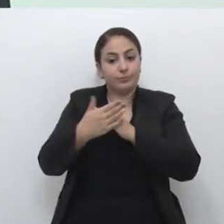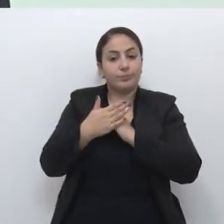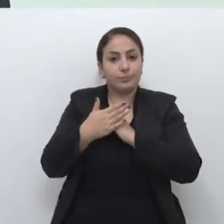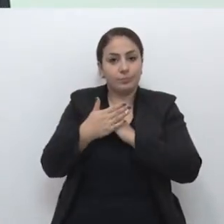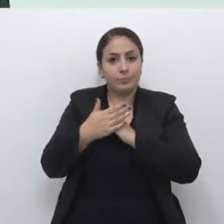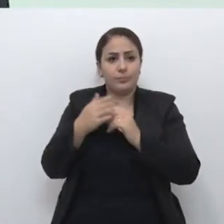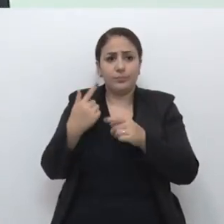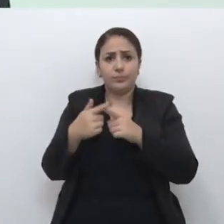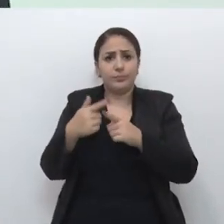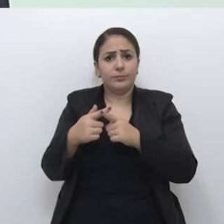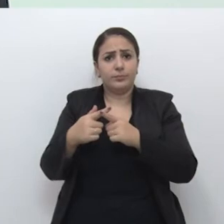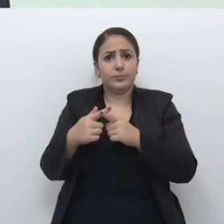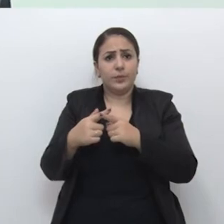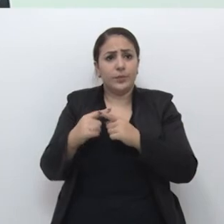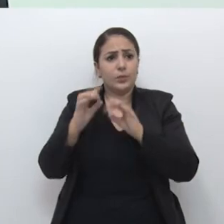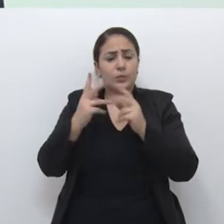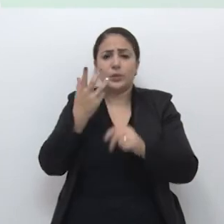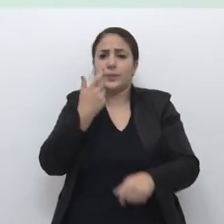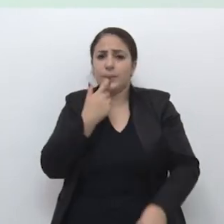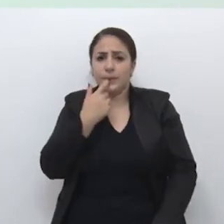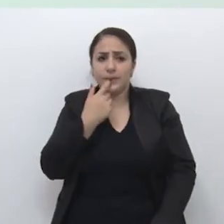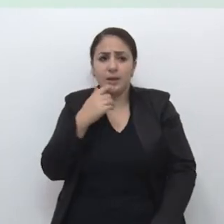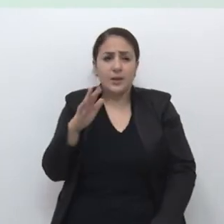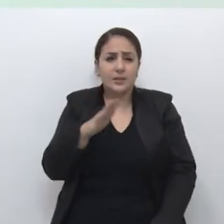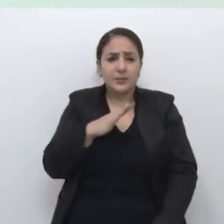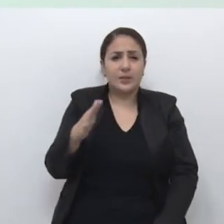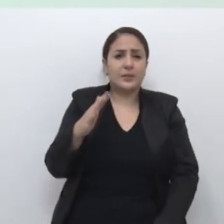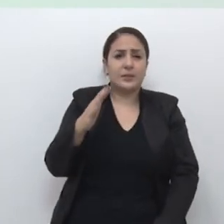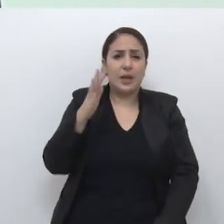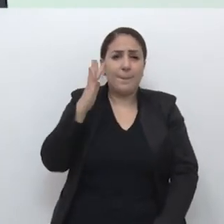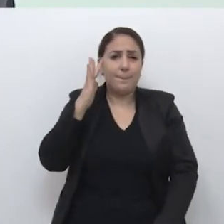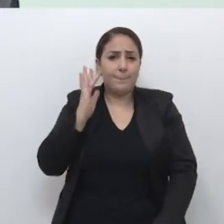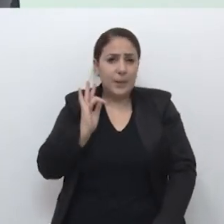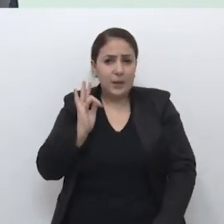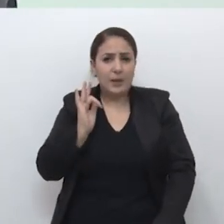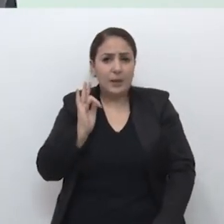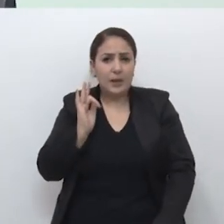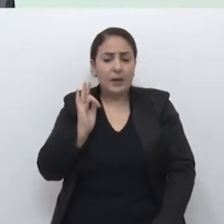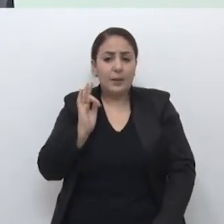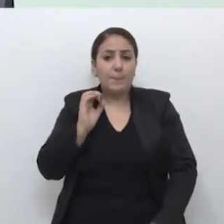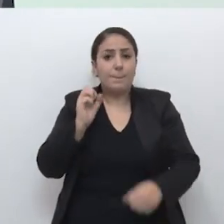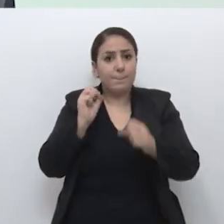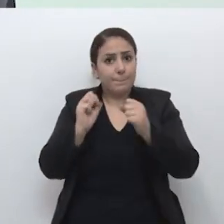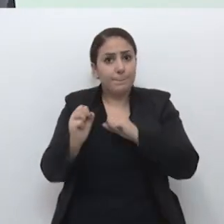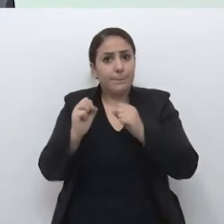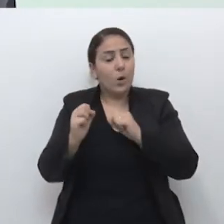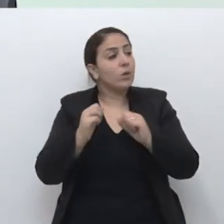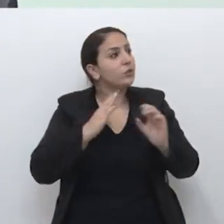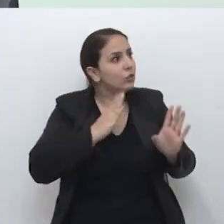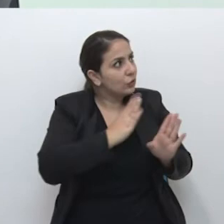nos ajudem, porque estão ajudando aquela criança que de repente amanhã pode estar